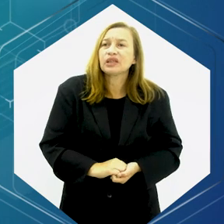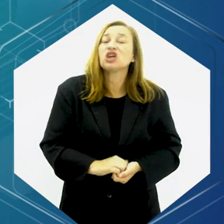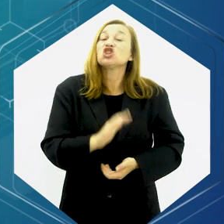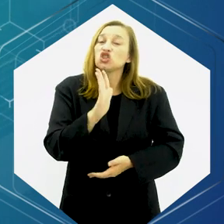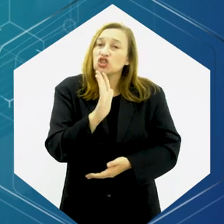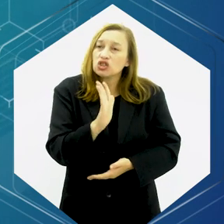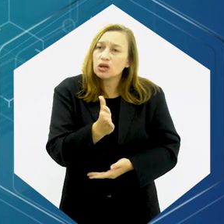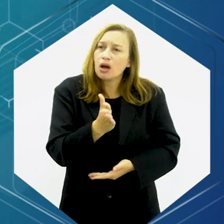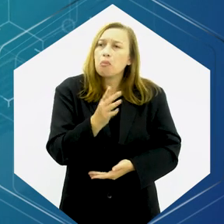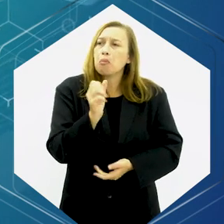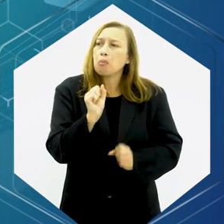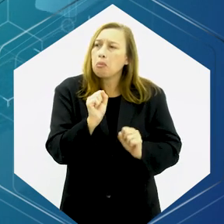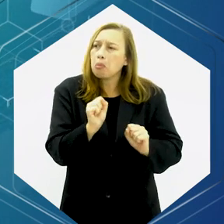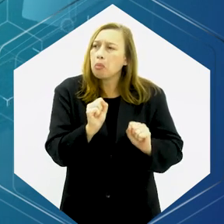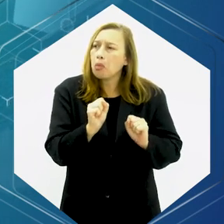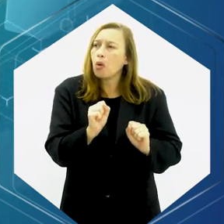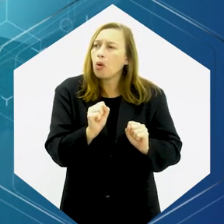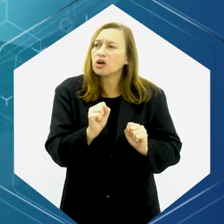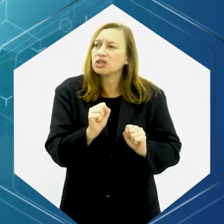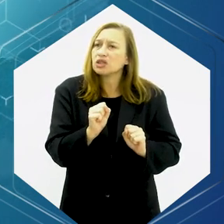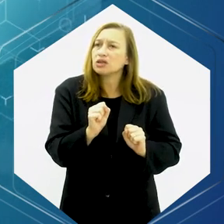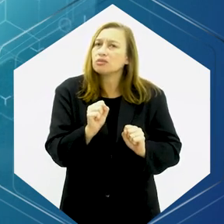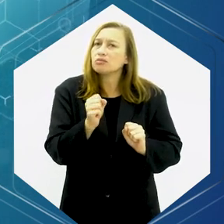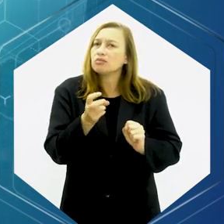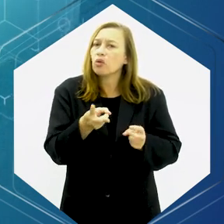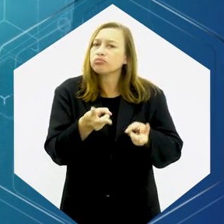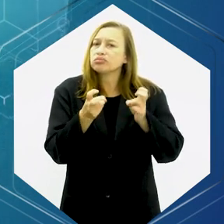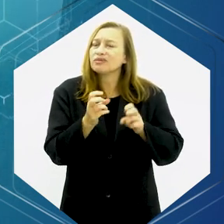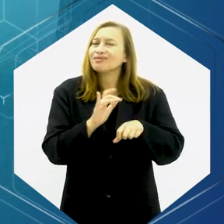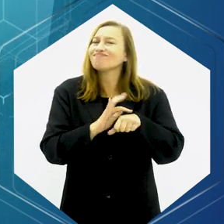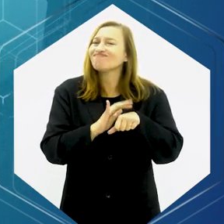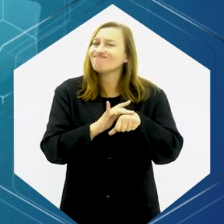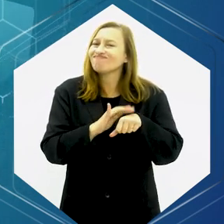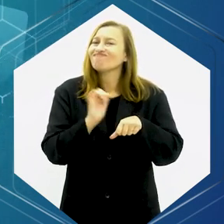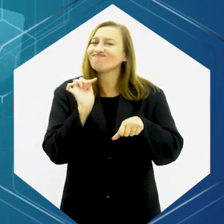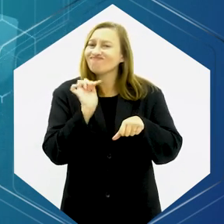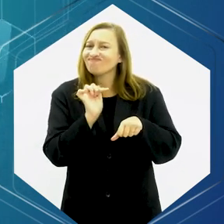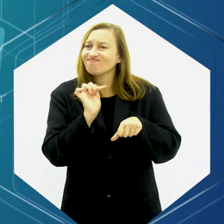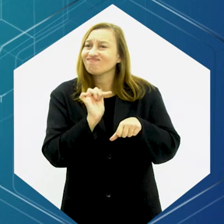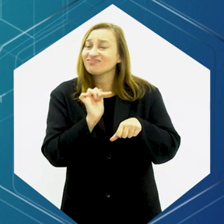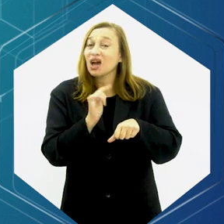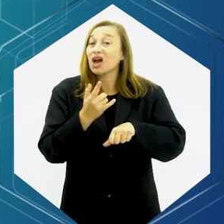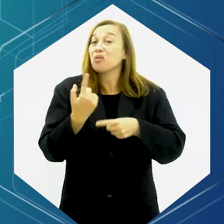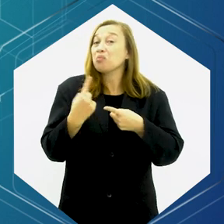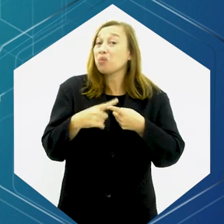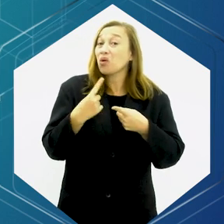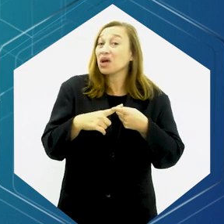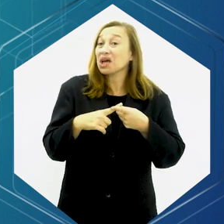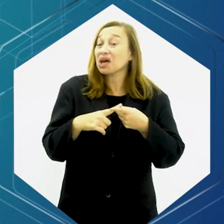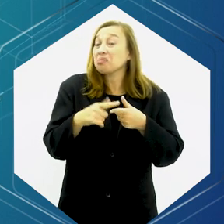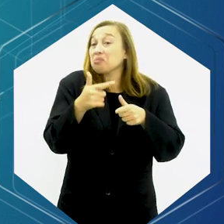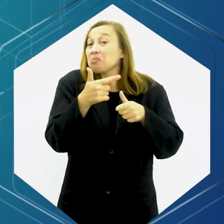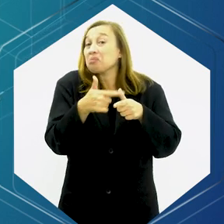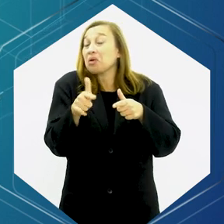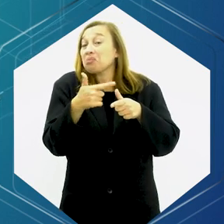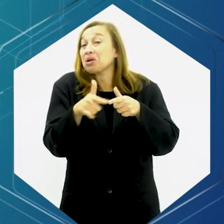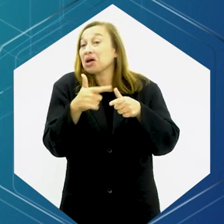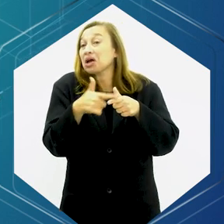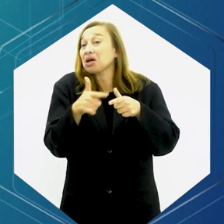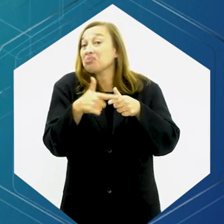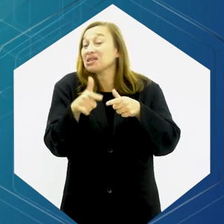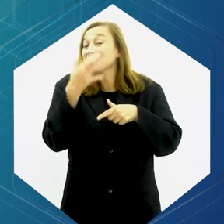e já pode ser considerada como uma doença porque ela traz consequências muito